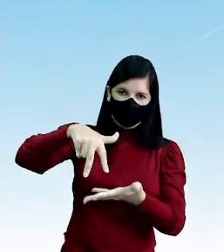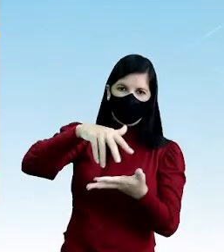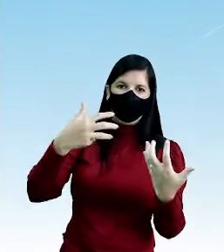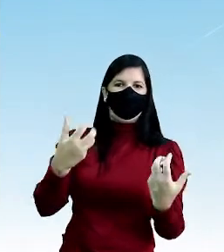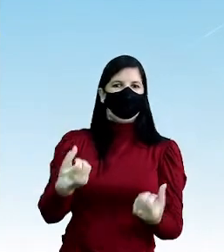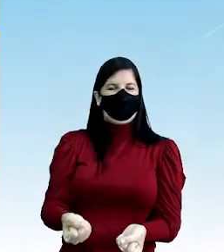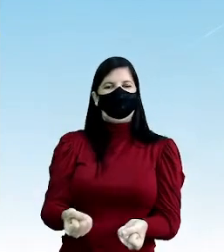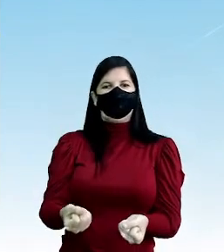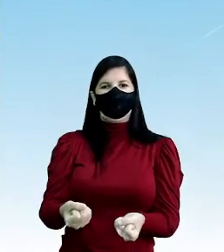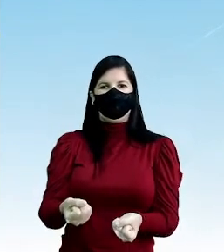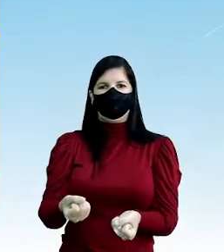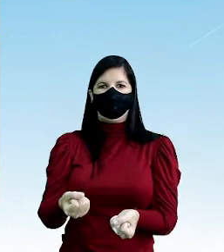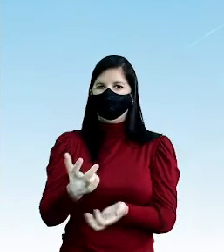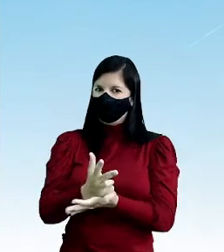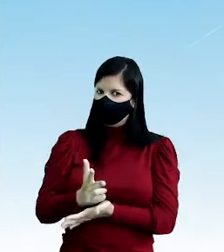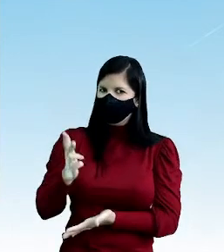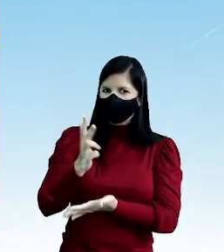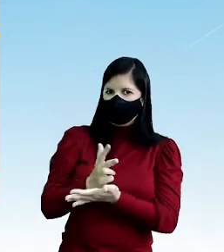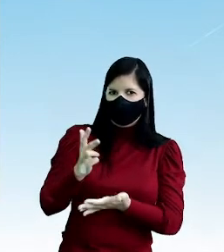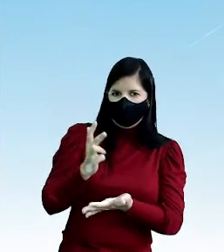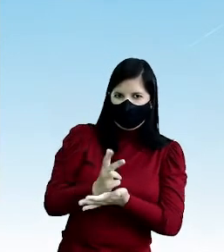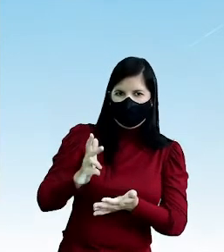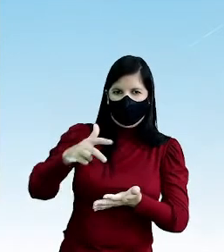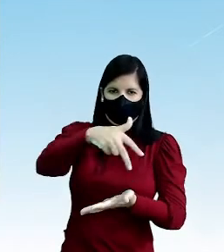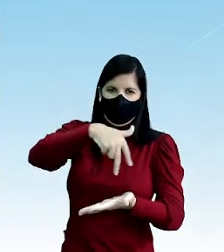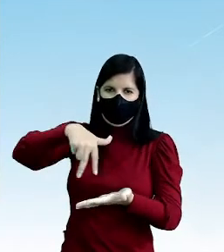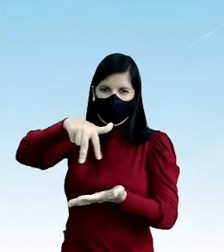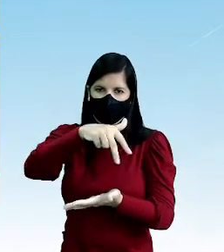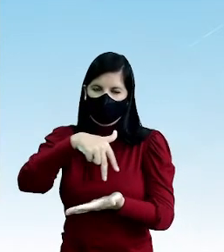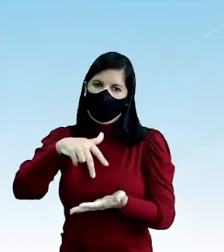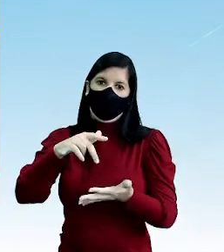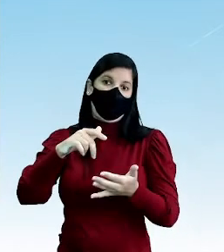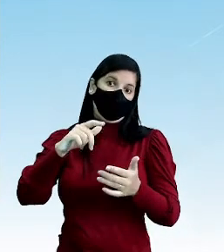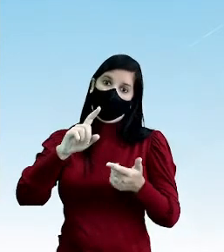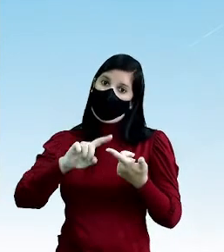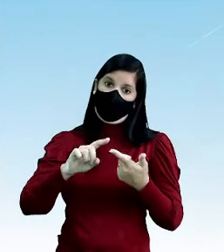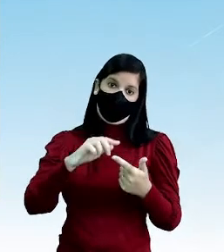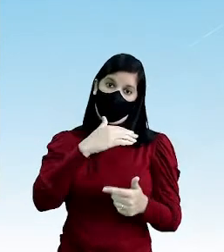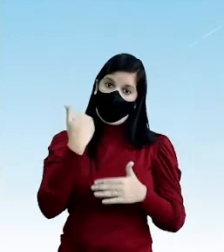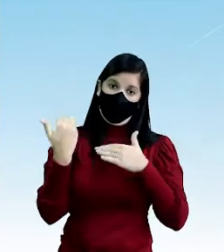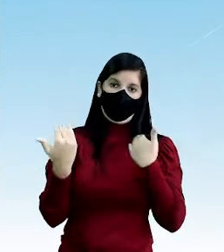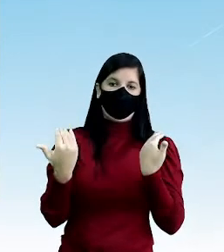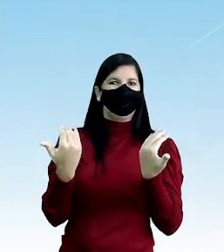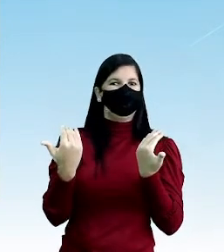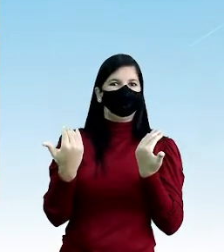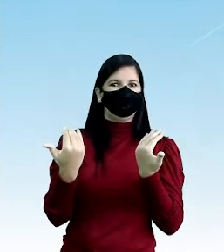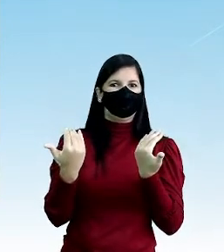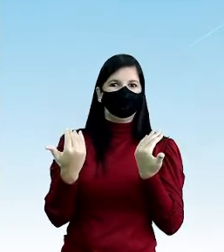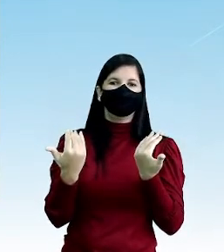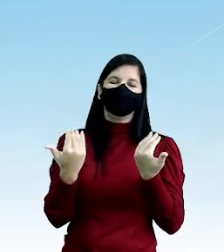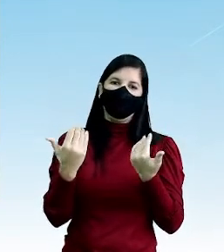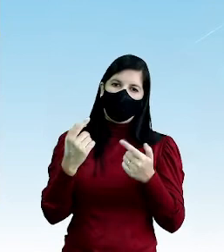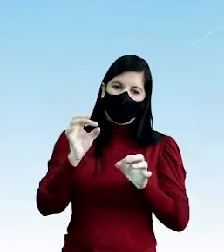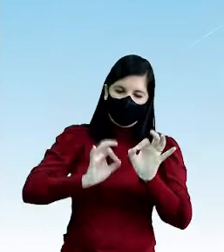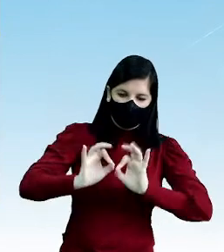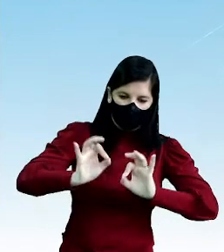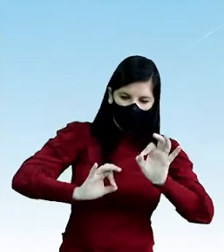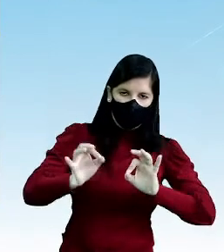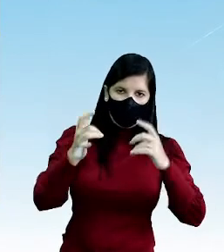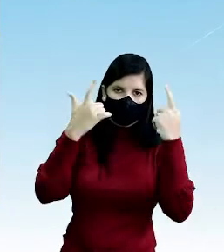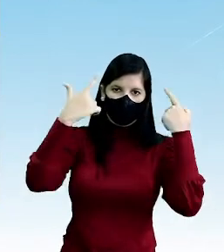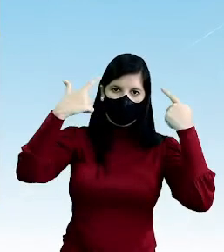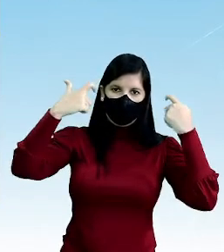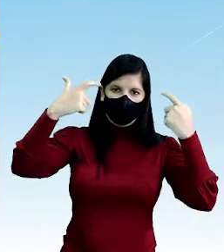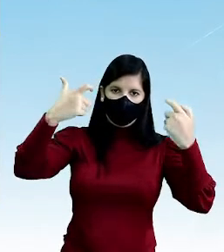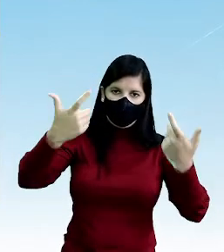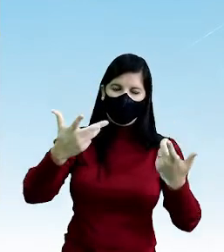situação, né? Então, às vezes eles dançam, tem um ritual de dança até para homenagear os mortos, né? Para se preparar por uma guerra, por